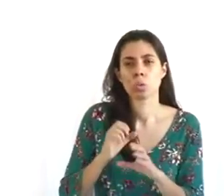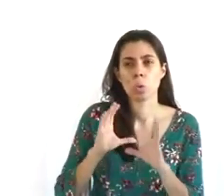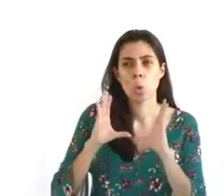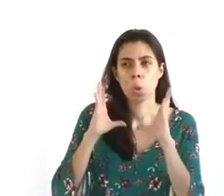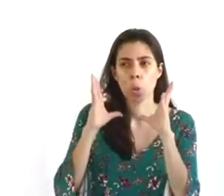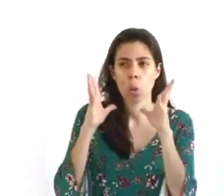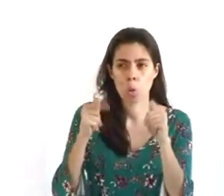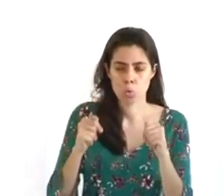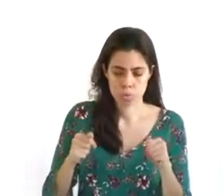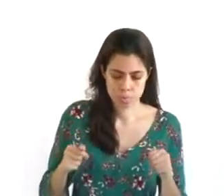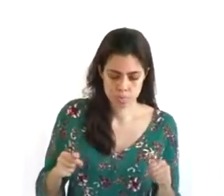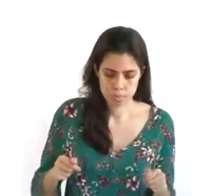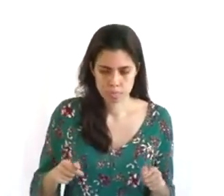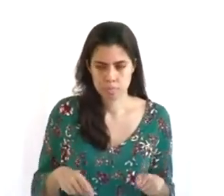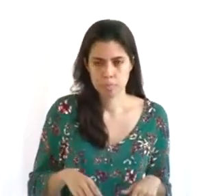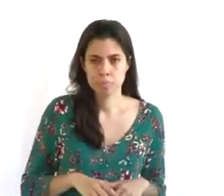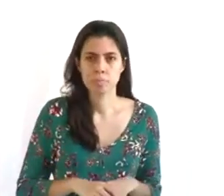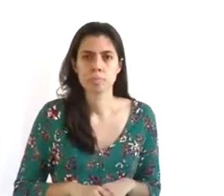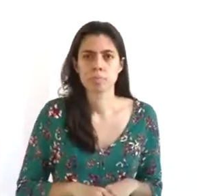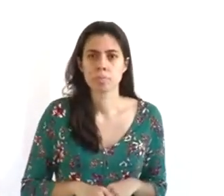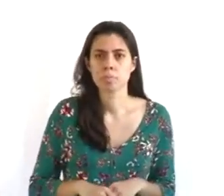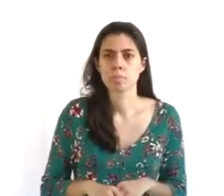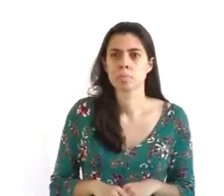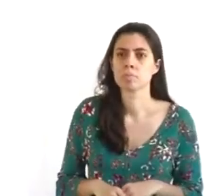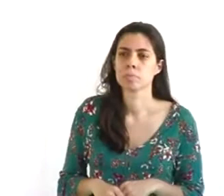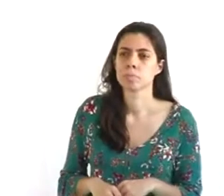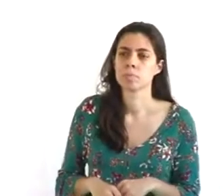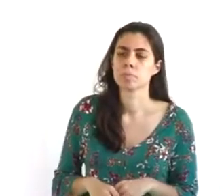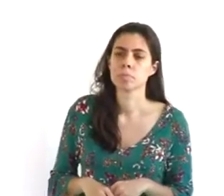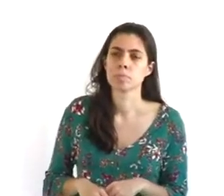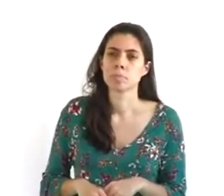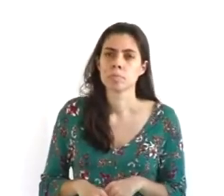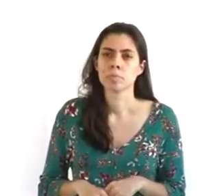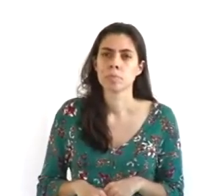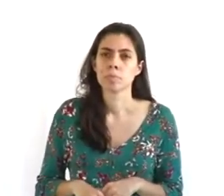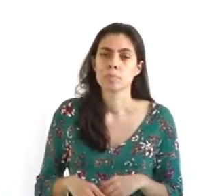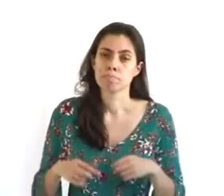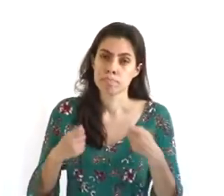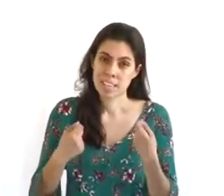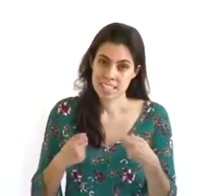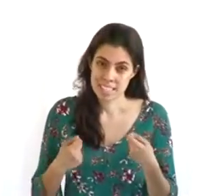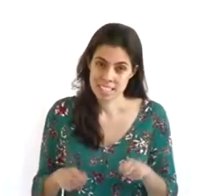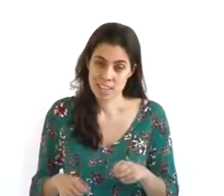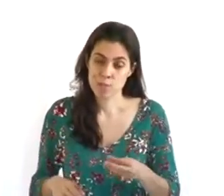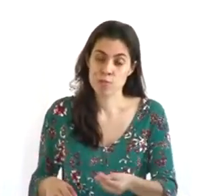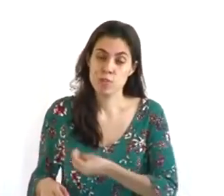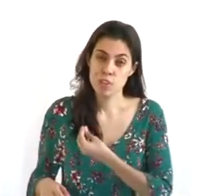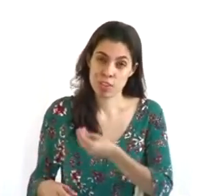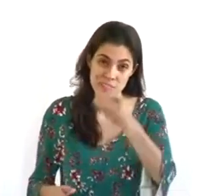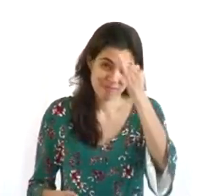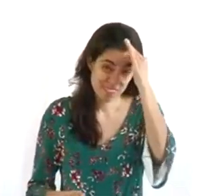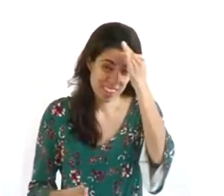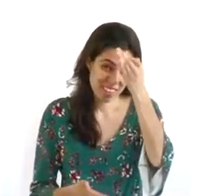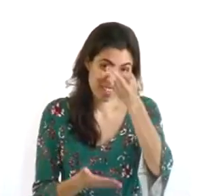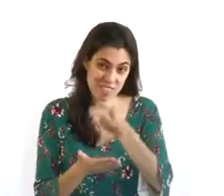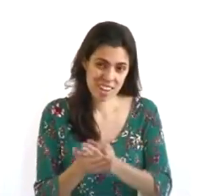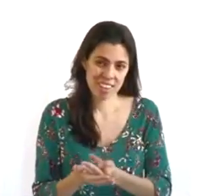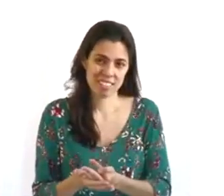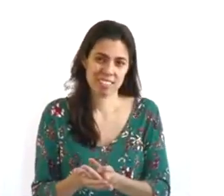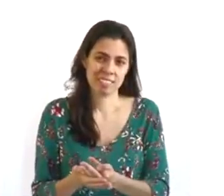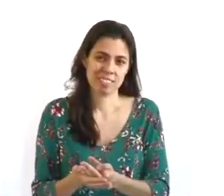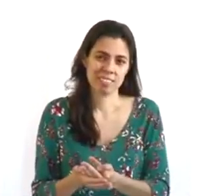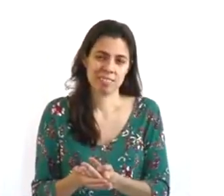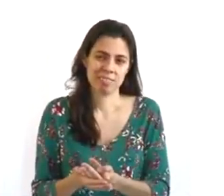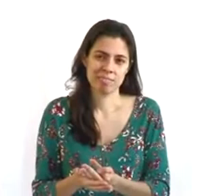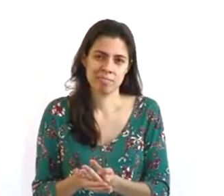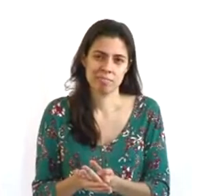minha cota de pães para os 365 dias. Você precisa aprender a viver por fé. Você precisa aprender a viver na dependência de